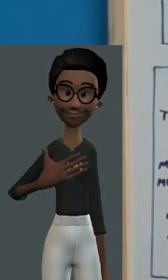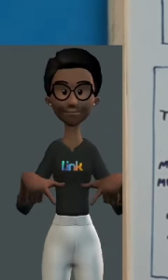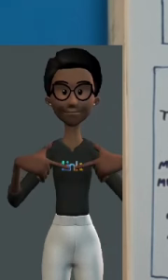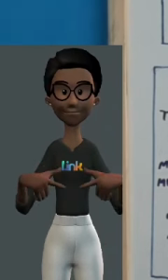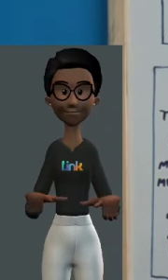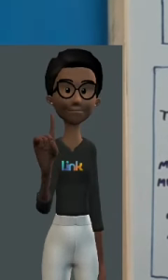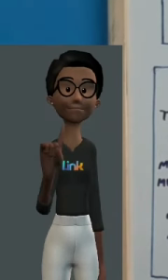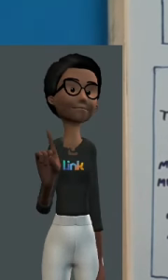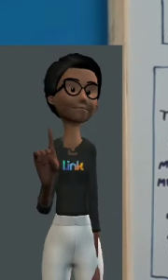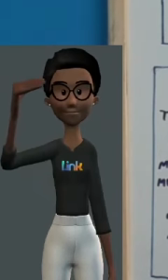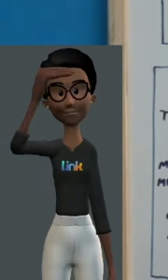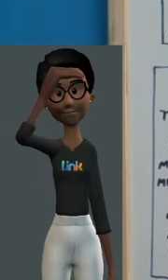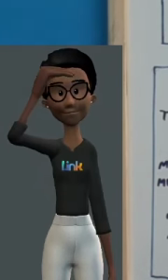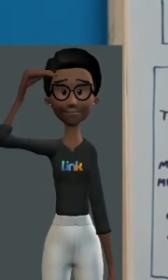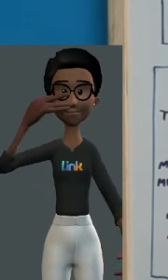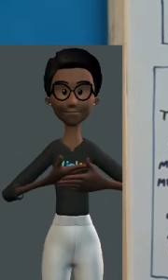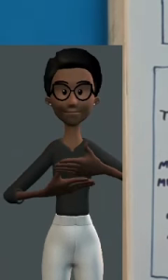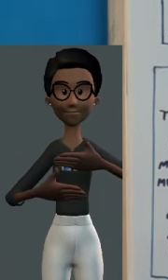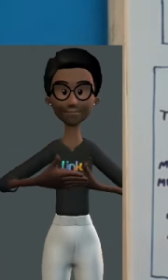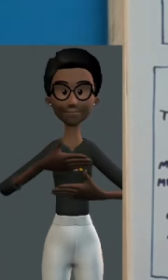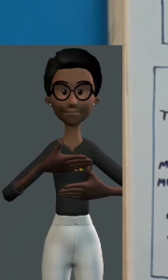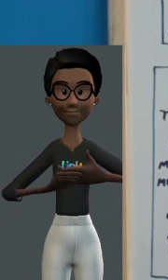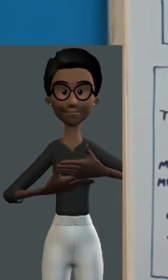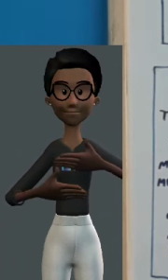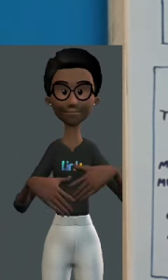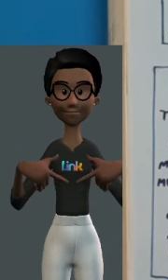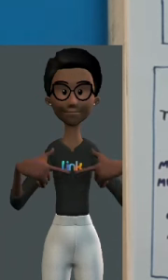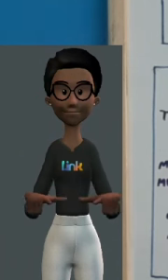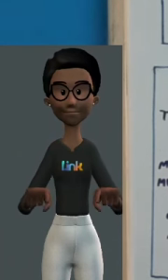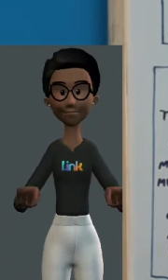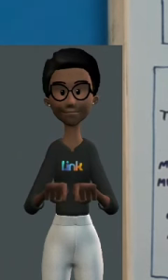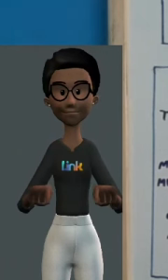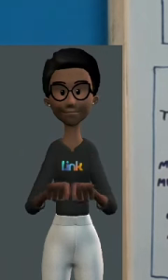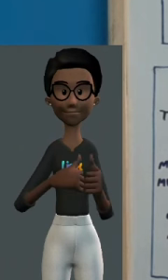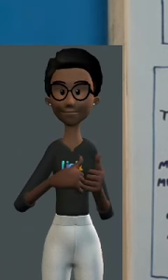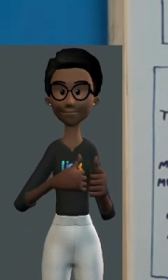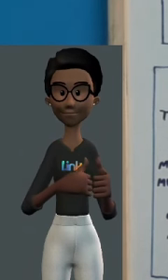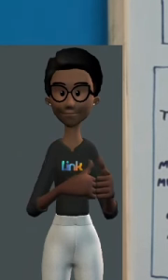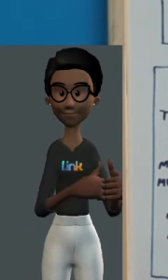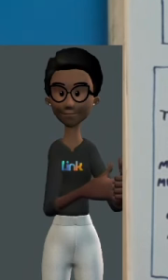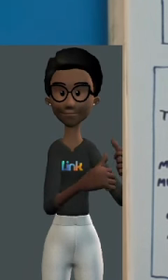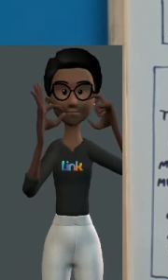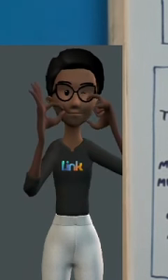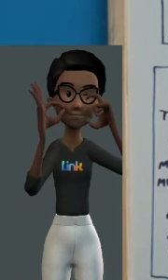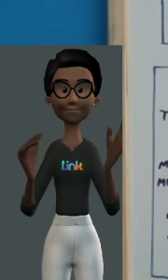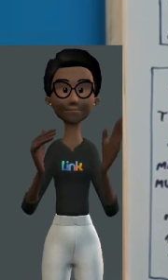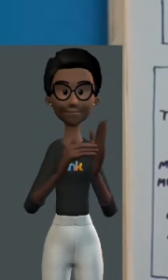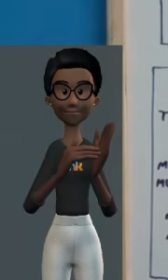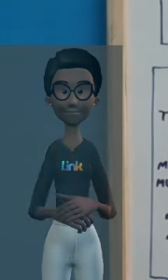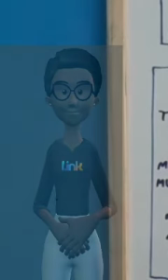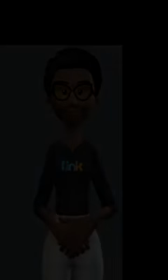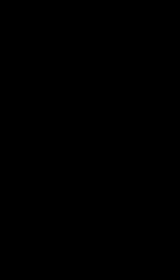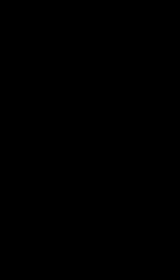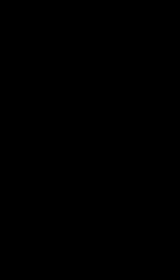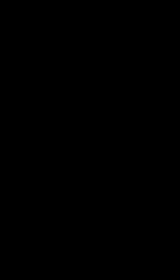sininhos para acompanhar os próximos vídeos, os 1.500 vídeos que eu já prometi. E até a próxima!